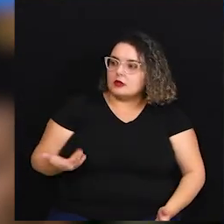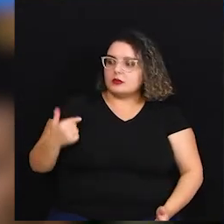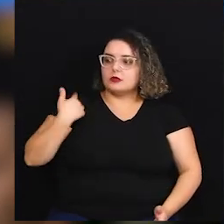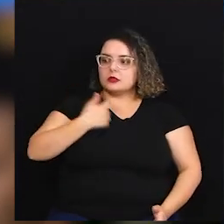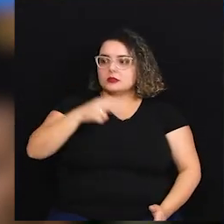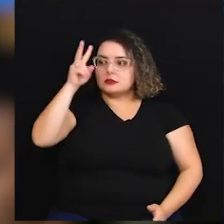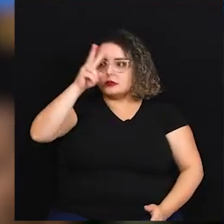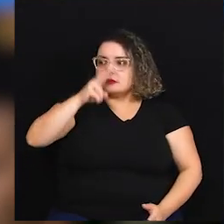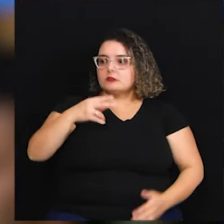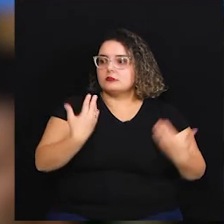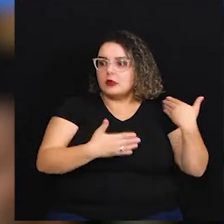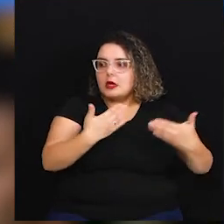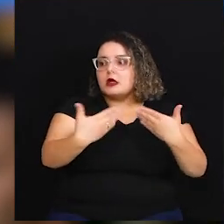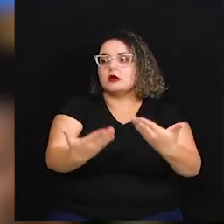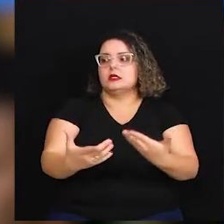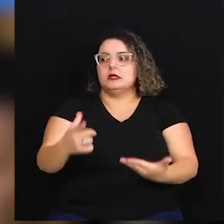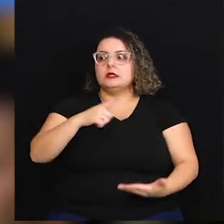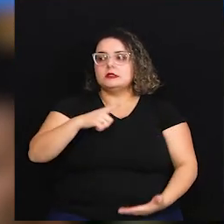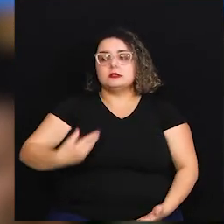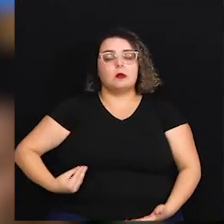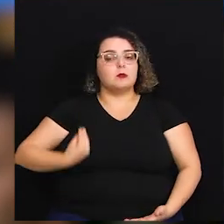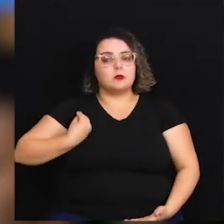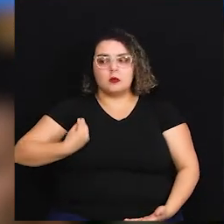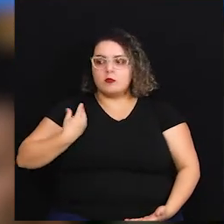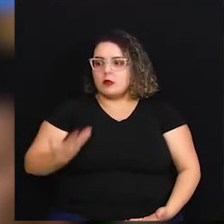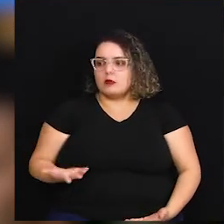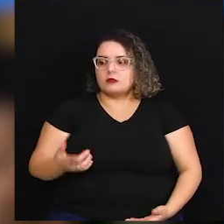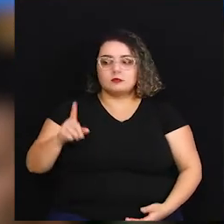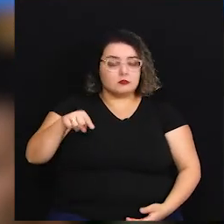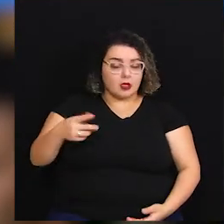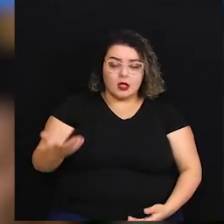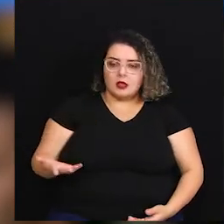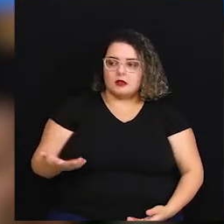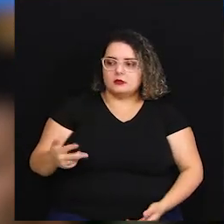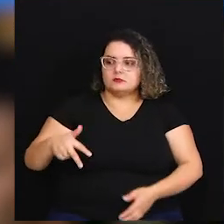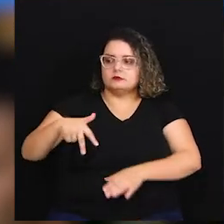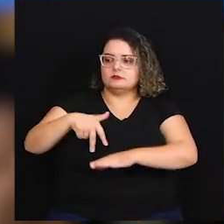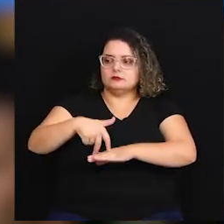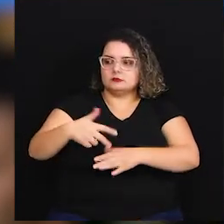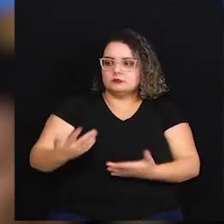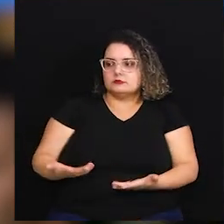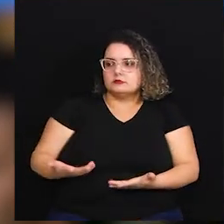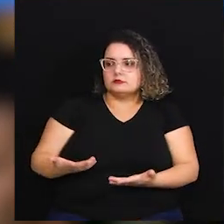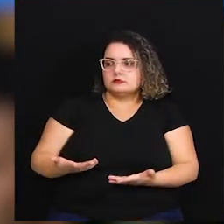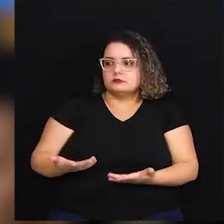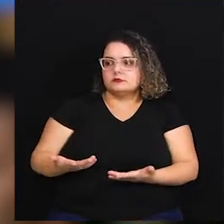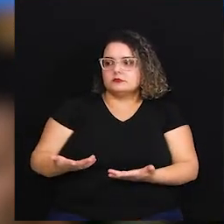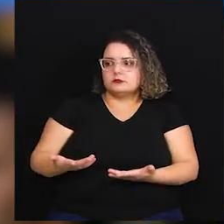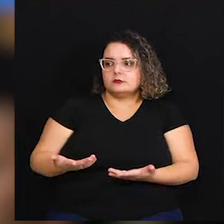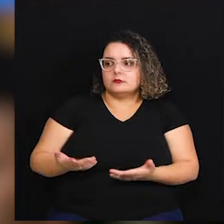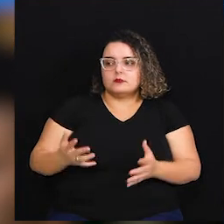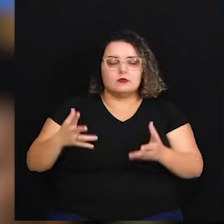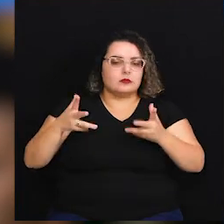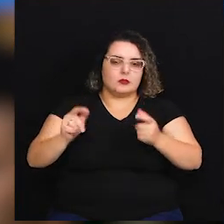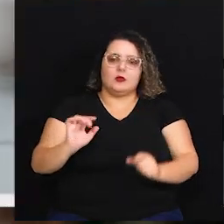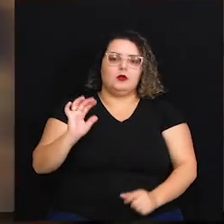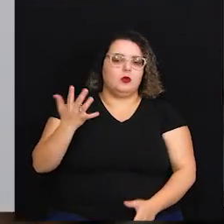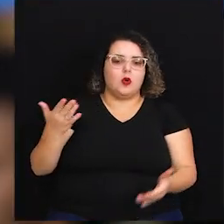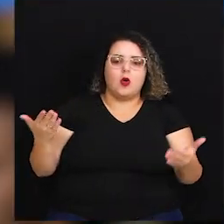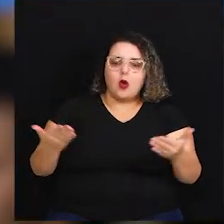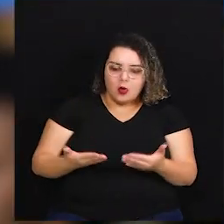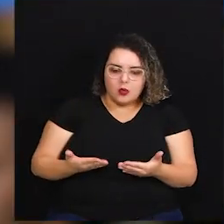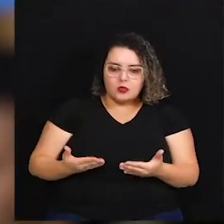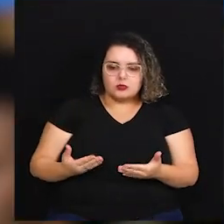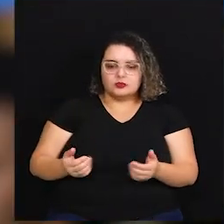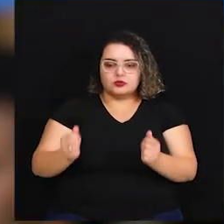Assim, vamos lá que a gente tem um legado, nós temos uma história, nós temos uma vida, e é isso. Tô de pé. Se tô de pé, assim, isso assim,